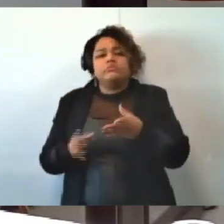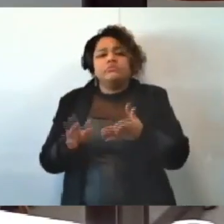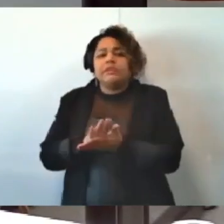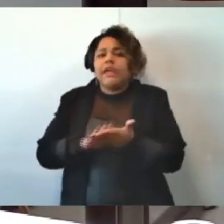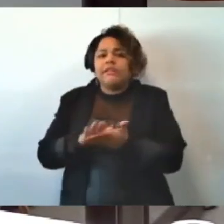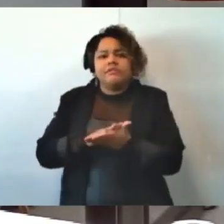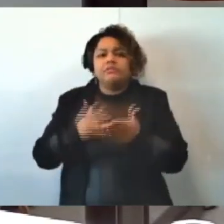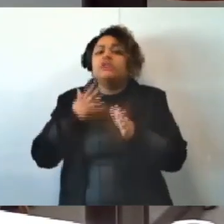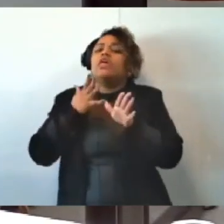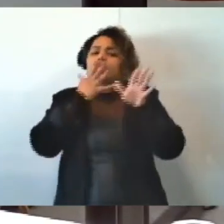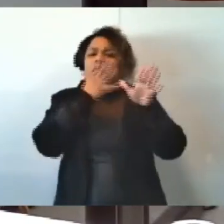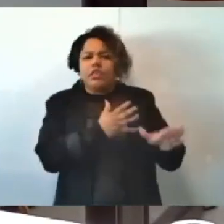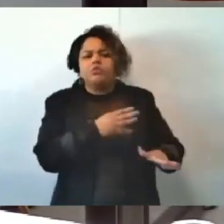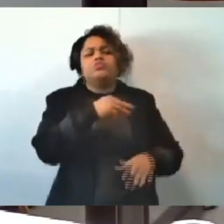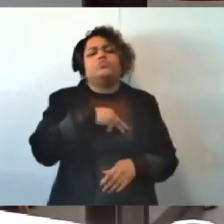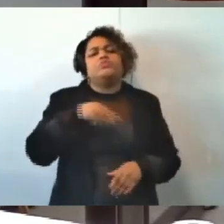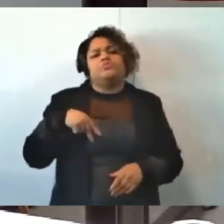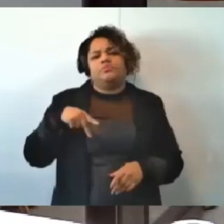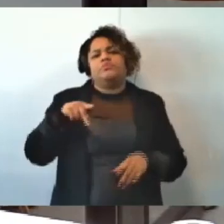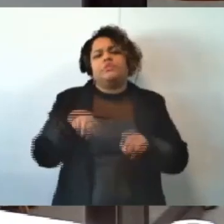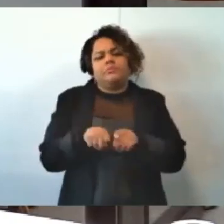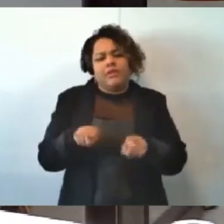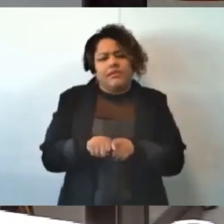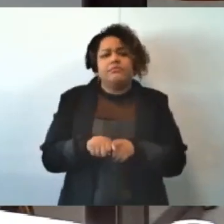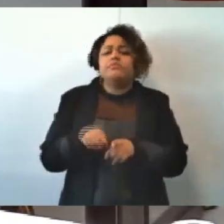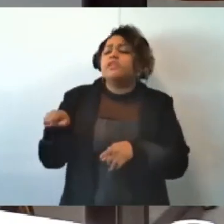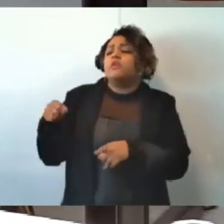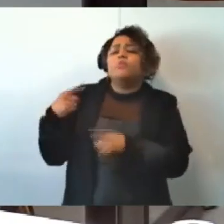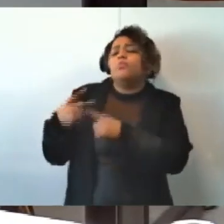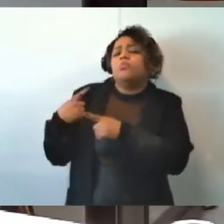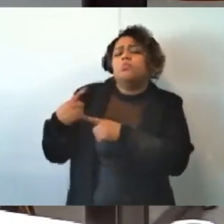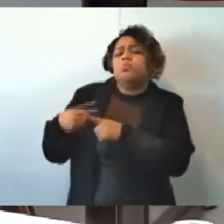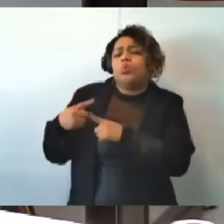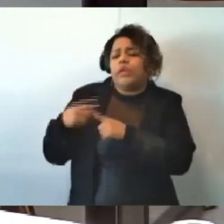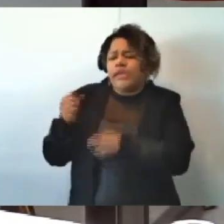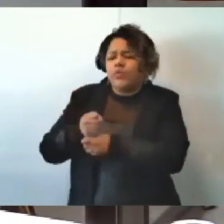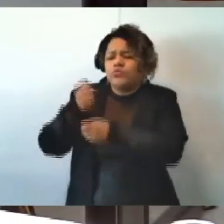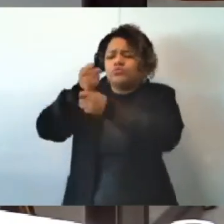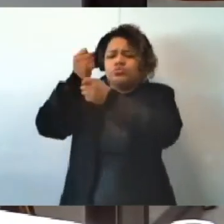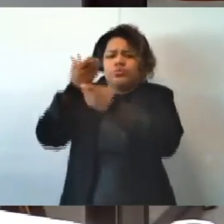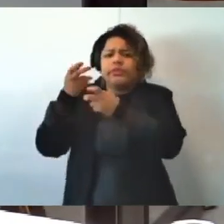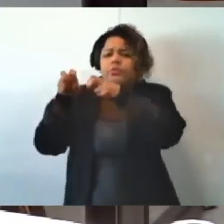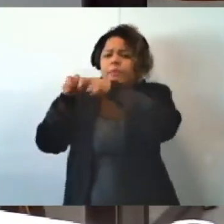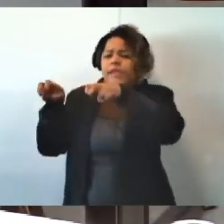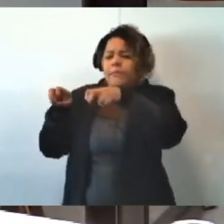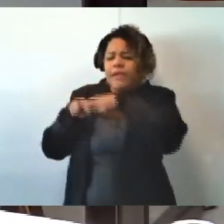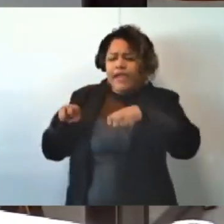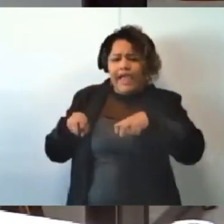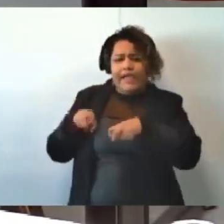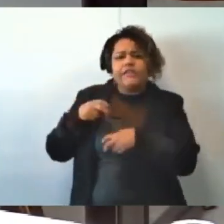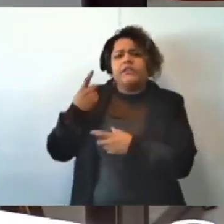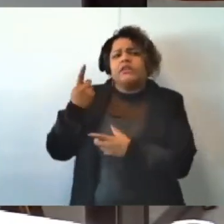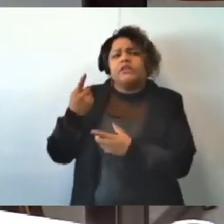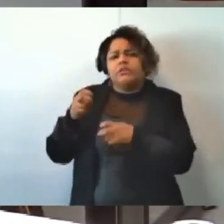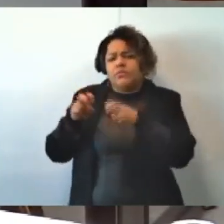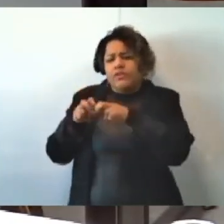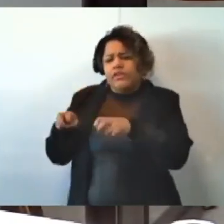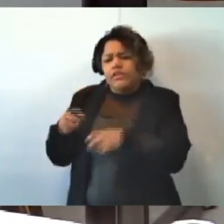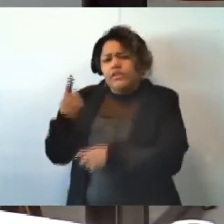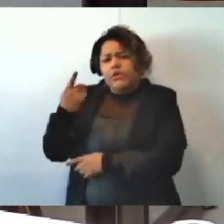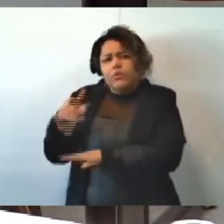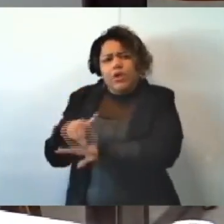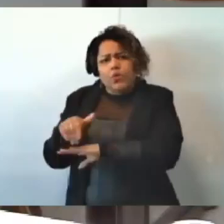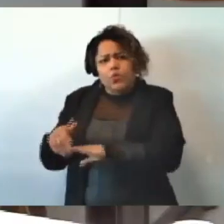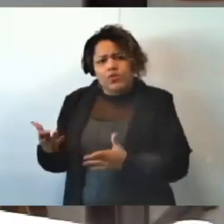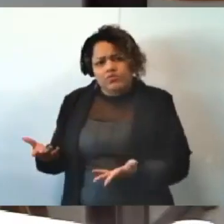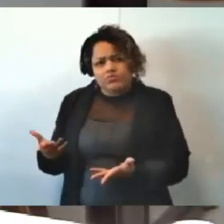Qual a dimensão? Por que uma arquibancada numa rua? Não é? Que é algo que vai causar insegurança também para a